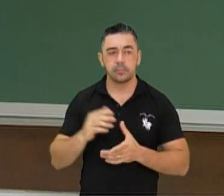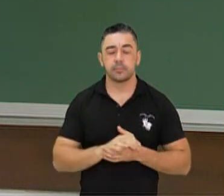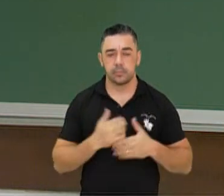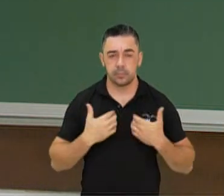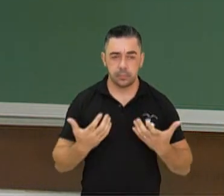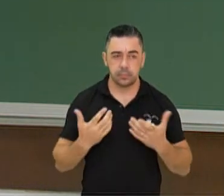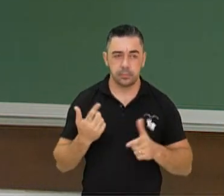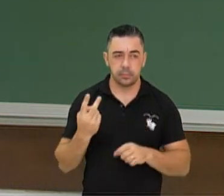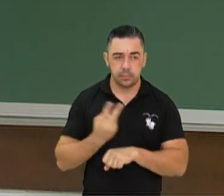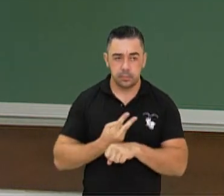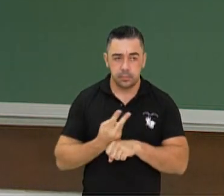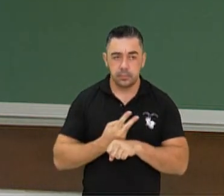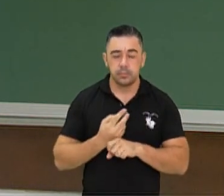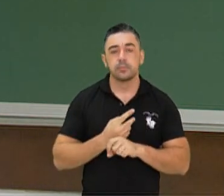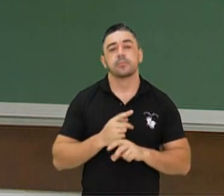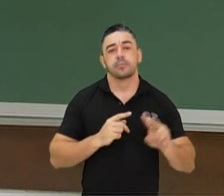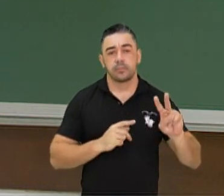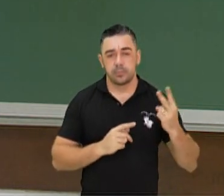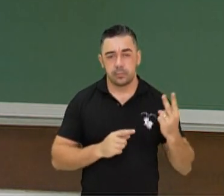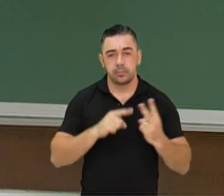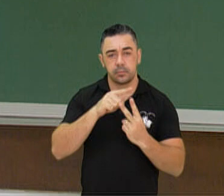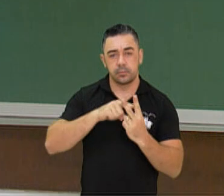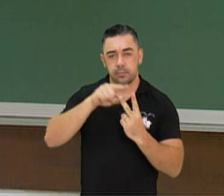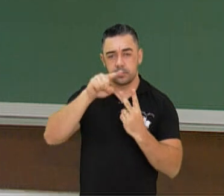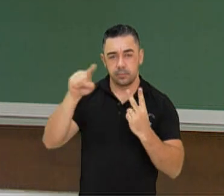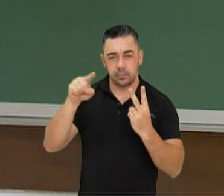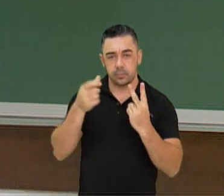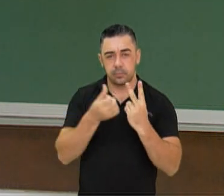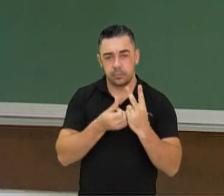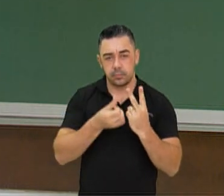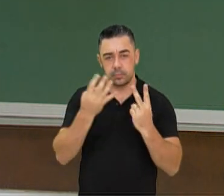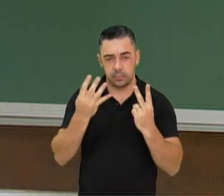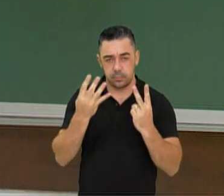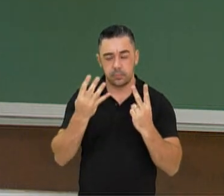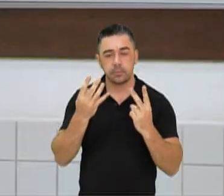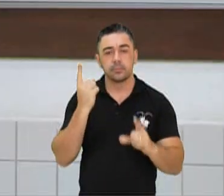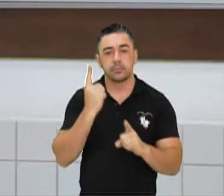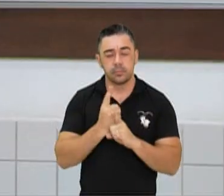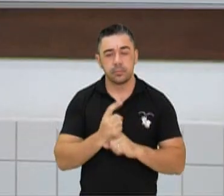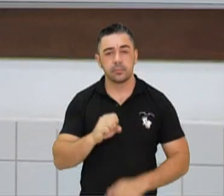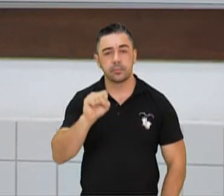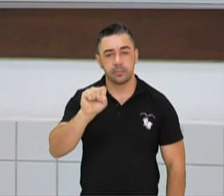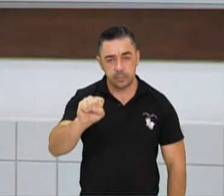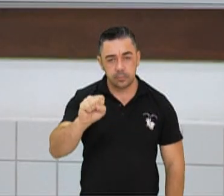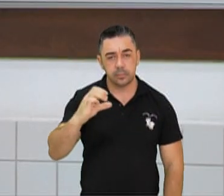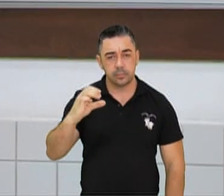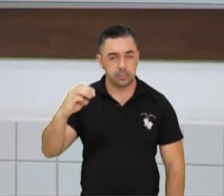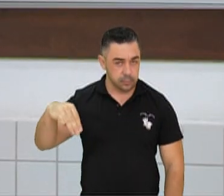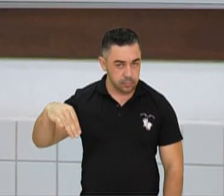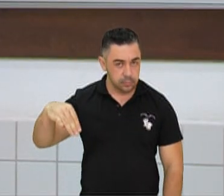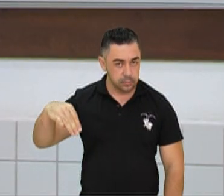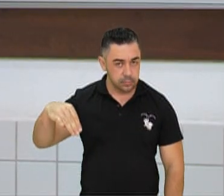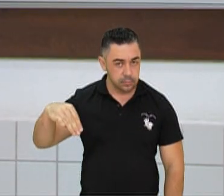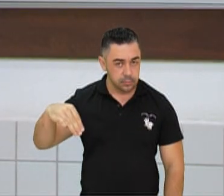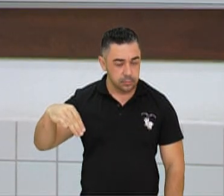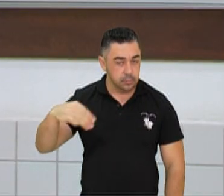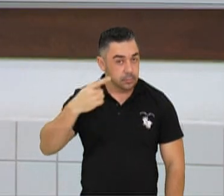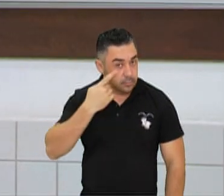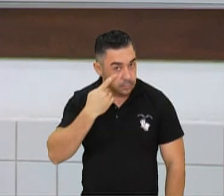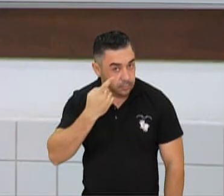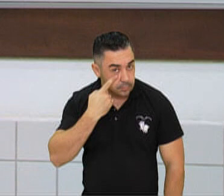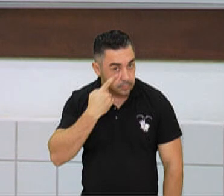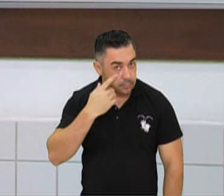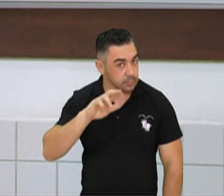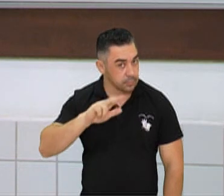que eu quero. Quando eu calculo, então, o valor da altura, eu chego que ela mede 8 centímetros. Então, vejam que não